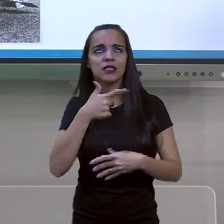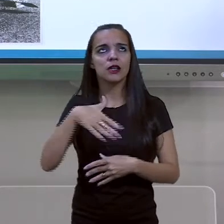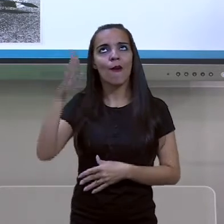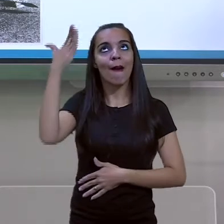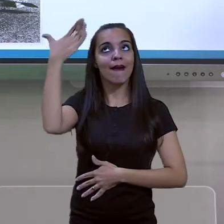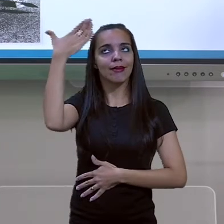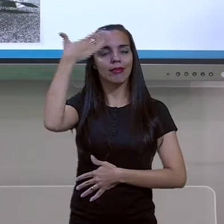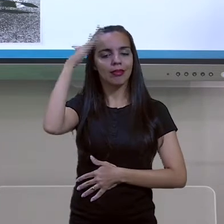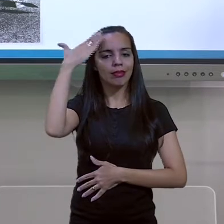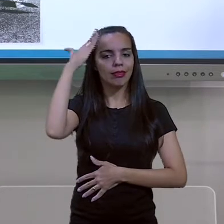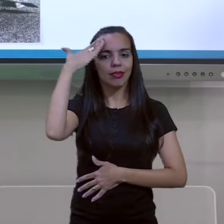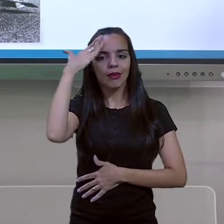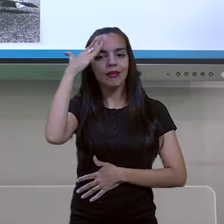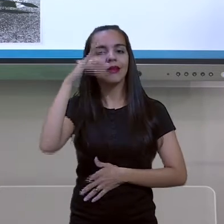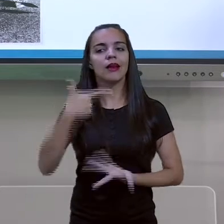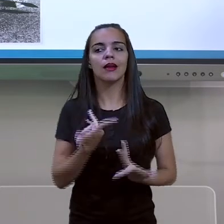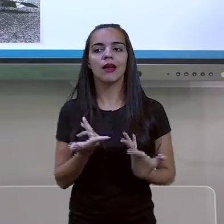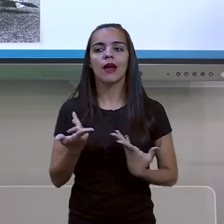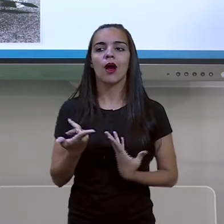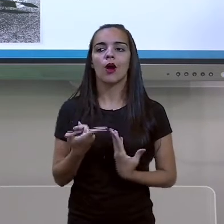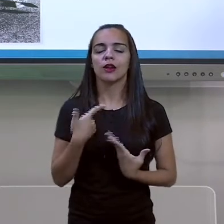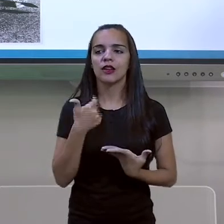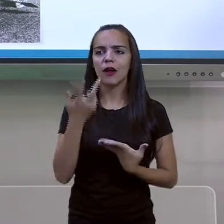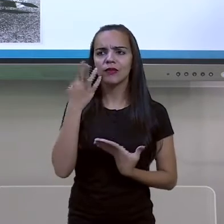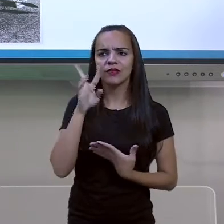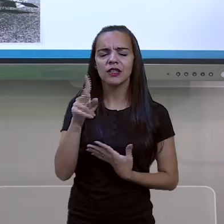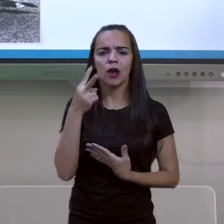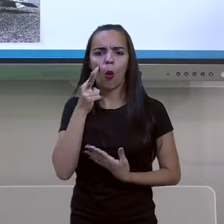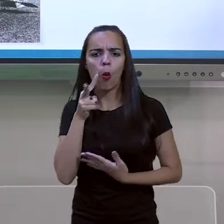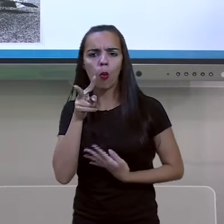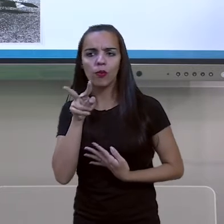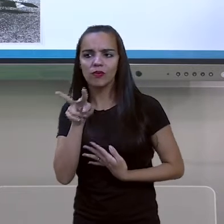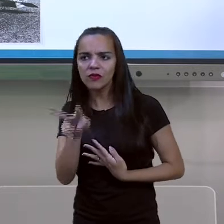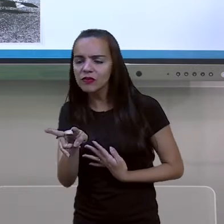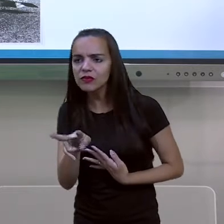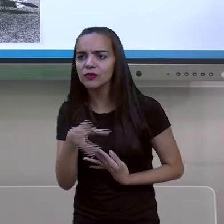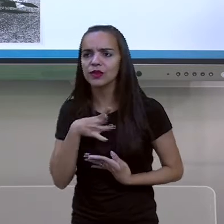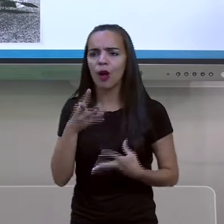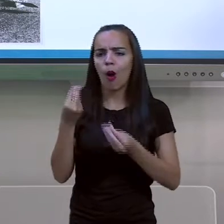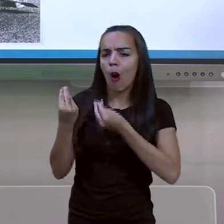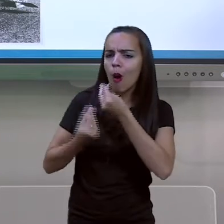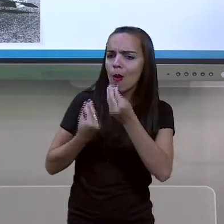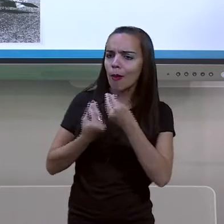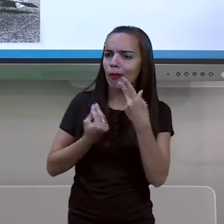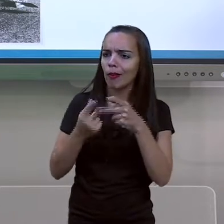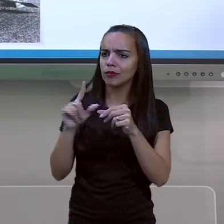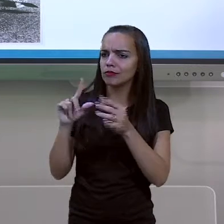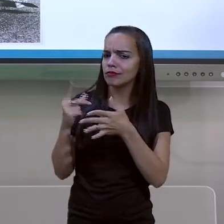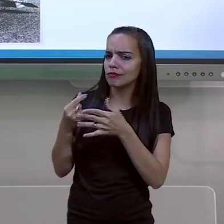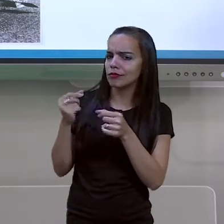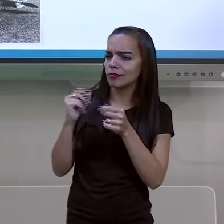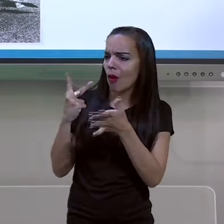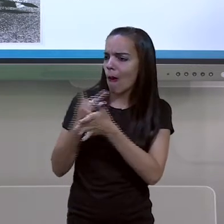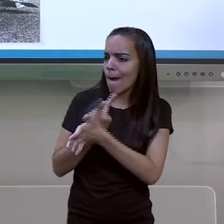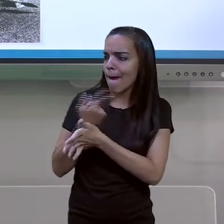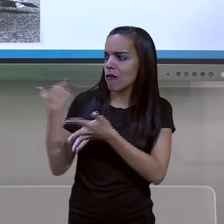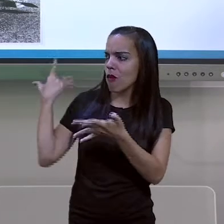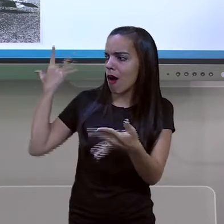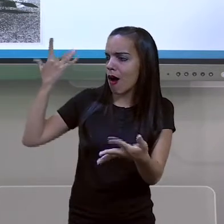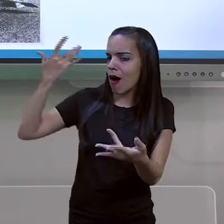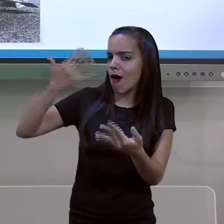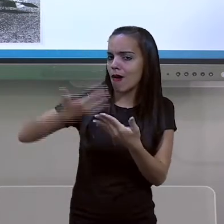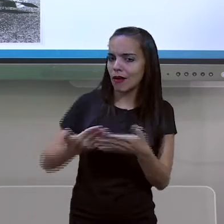compreendo da onde eu vim, o que eu fiz, como foi feito até chegar ali, eu